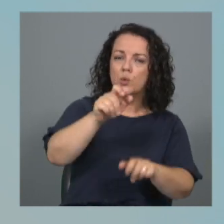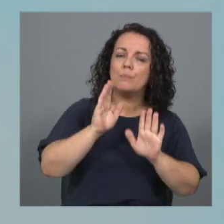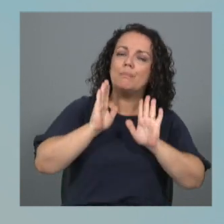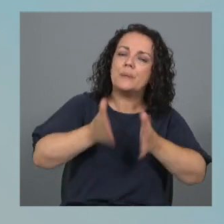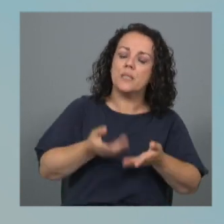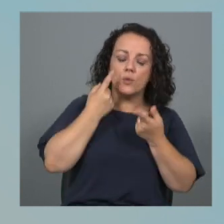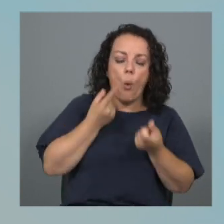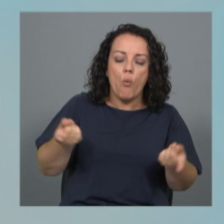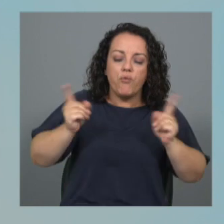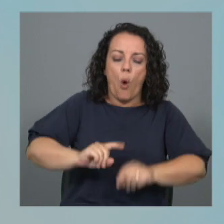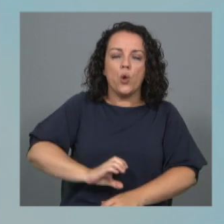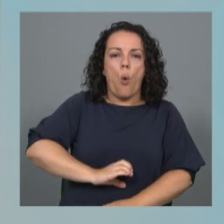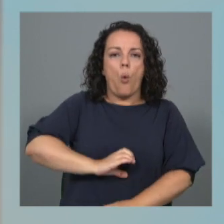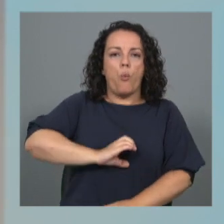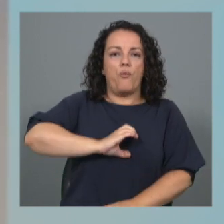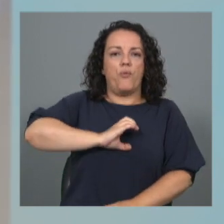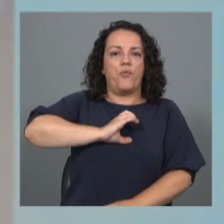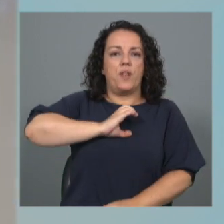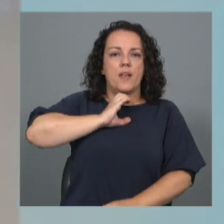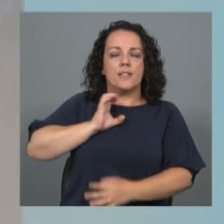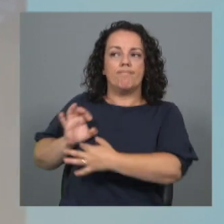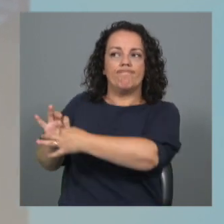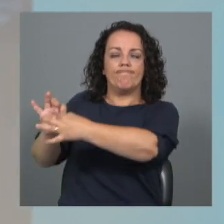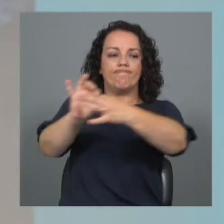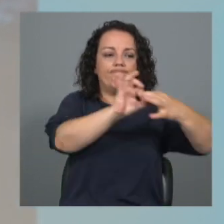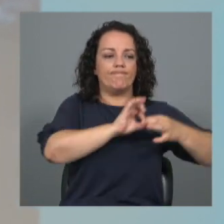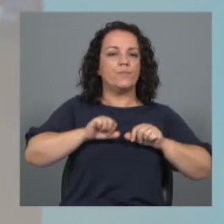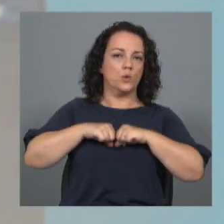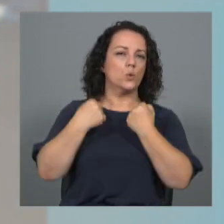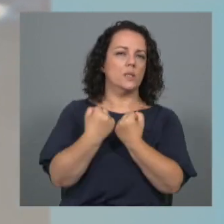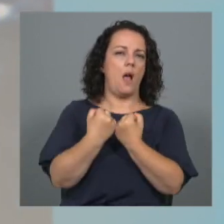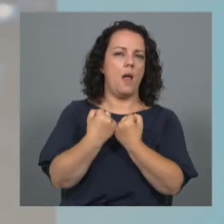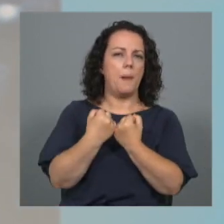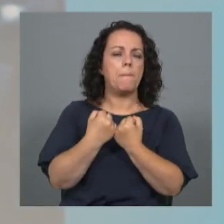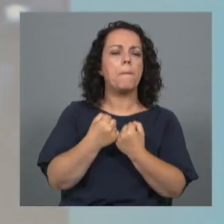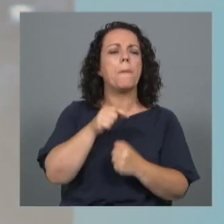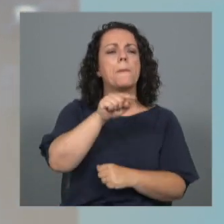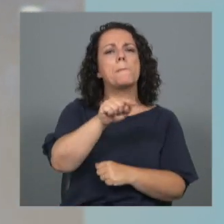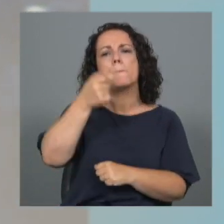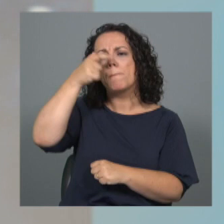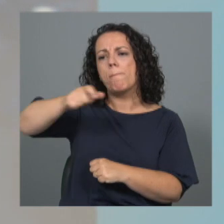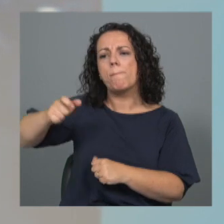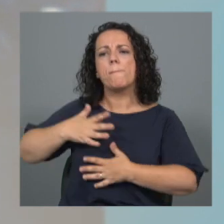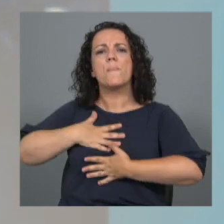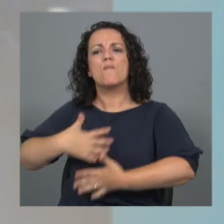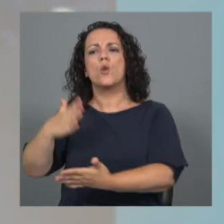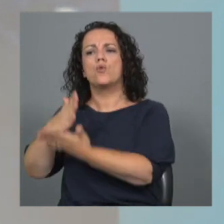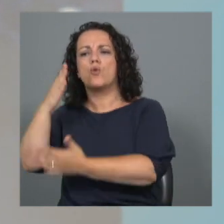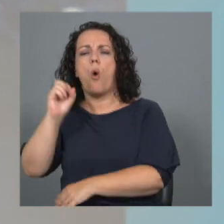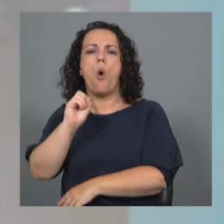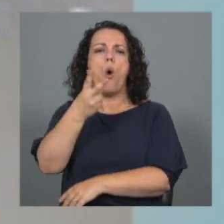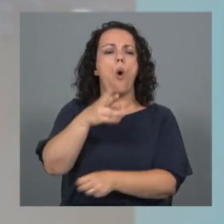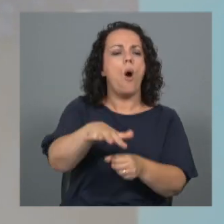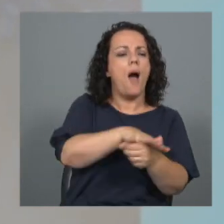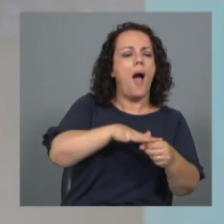confiança e precisam de reativar os laços sociais. E isso não é exclusivo do voluntário, como também não é só exclusivo da dimensão